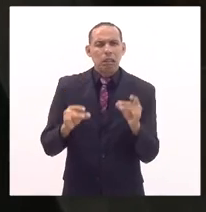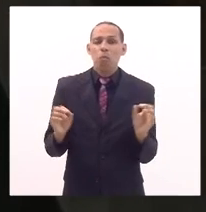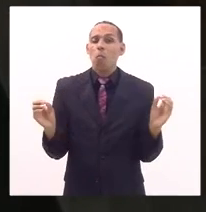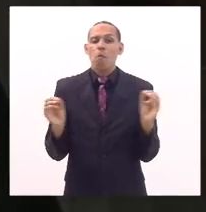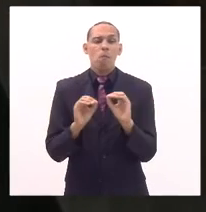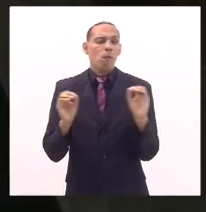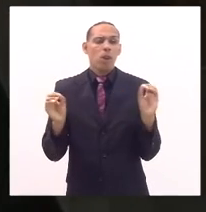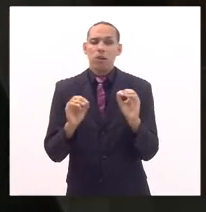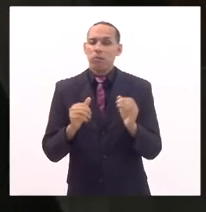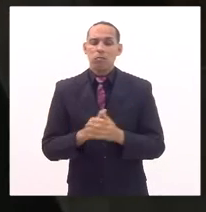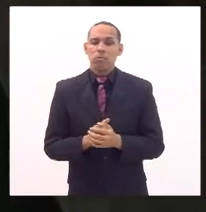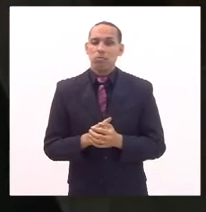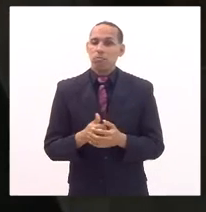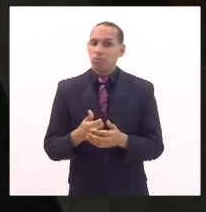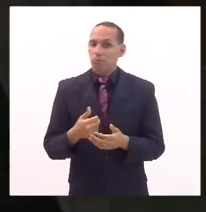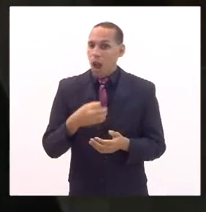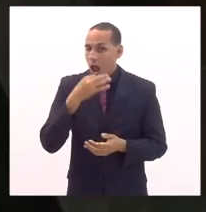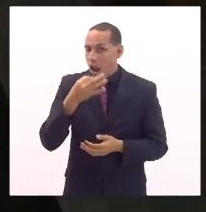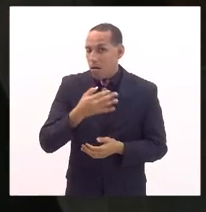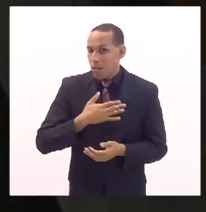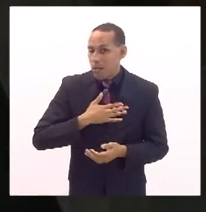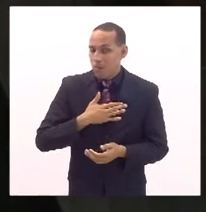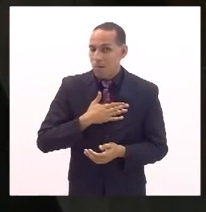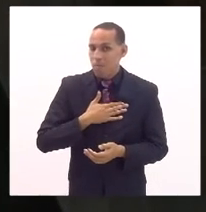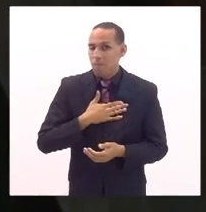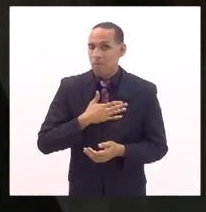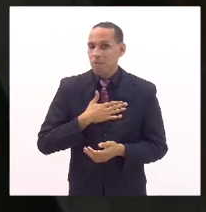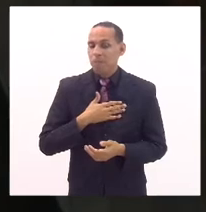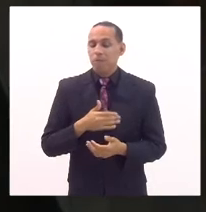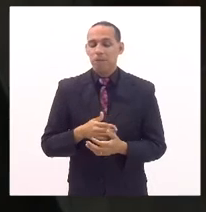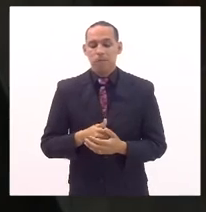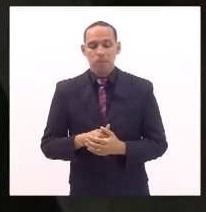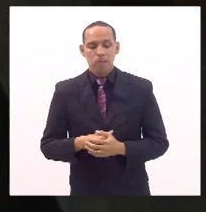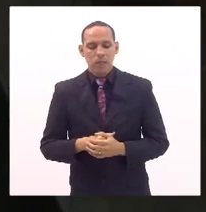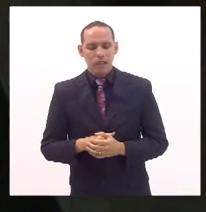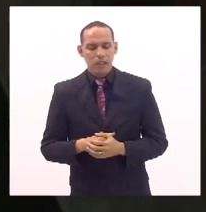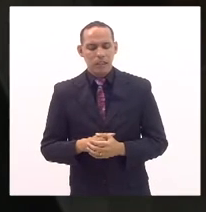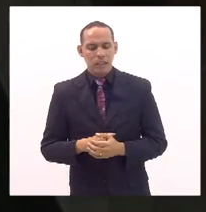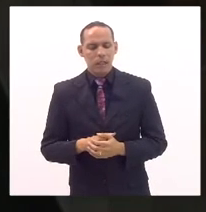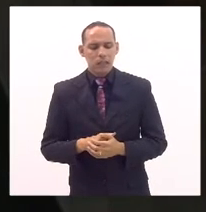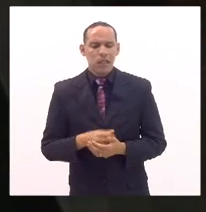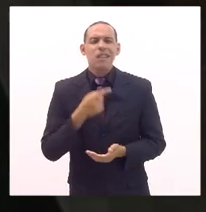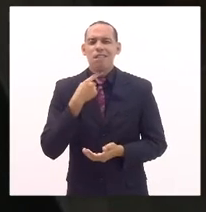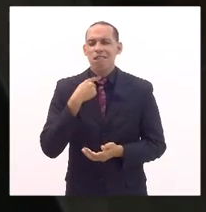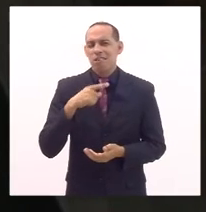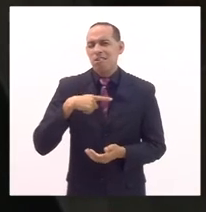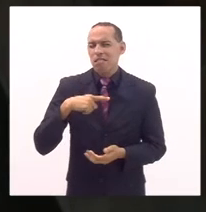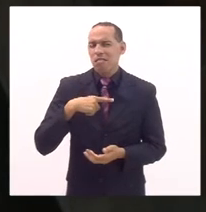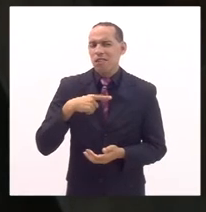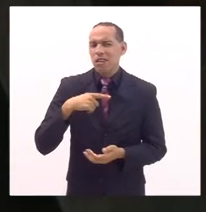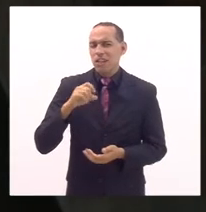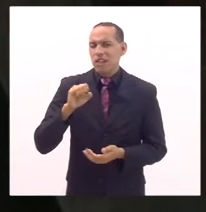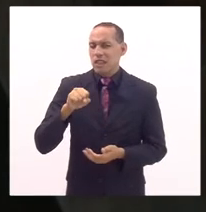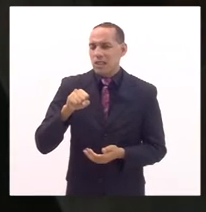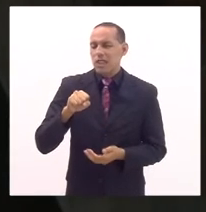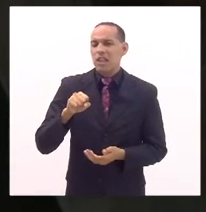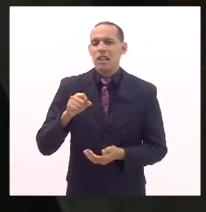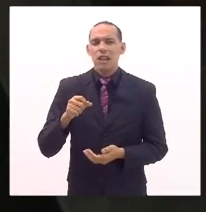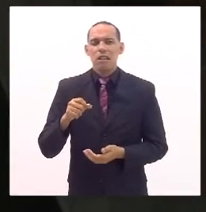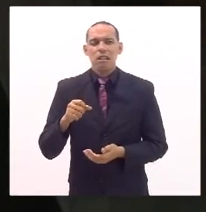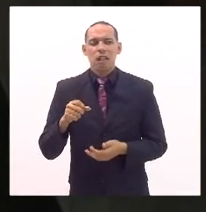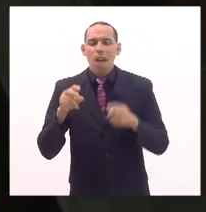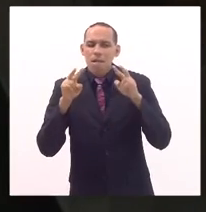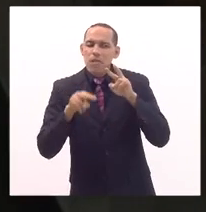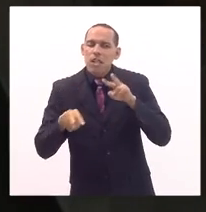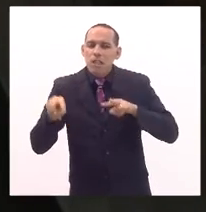informação da minha opinião embora haja uma um desejo embora haja uma visão